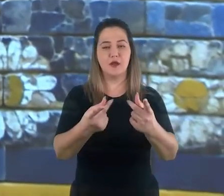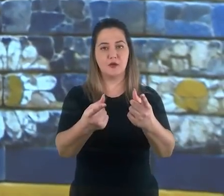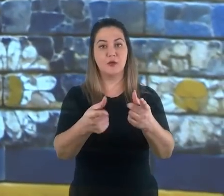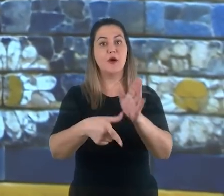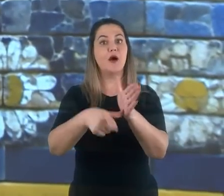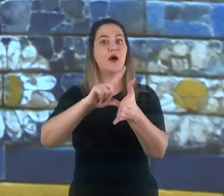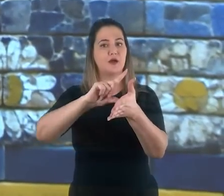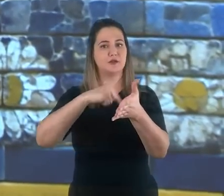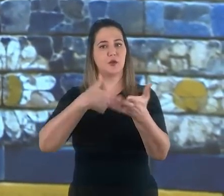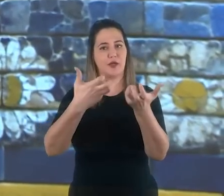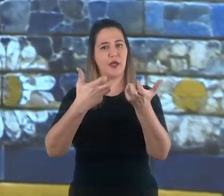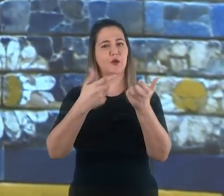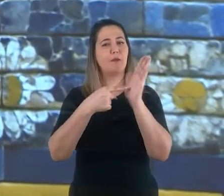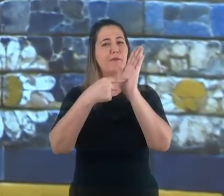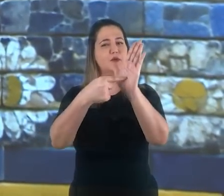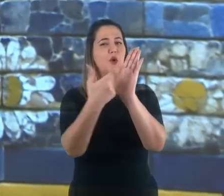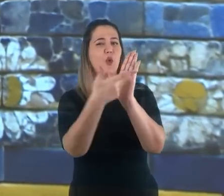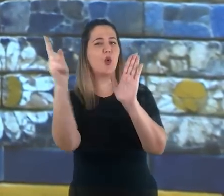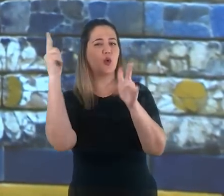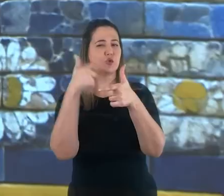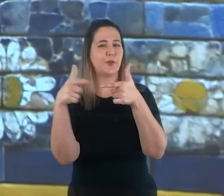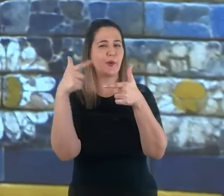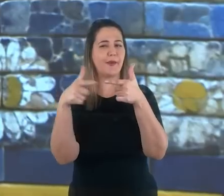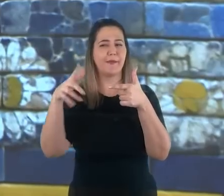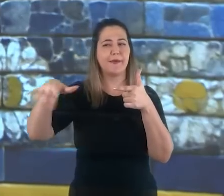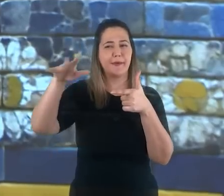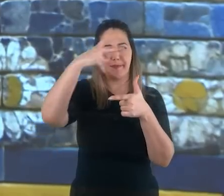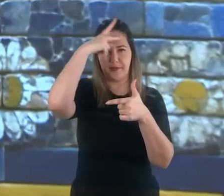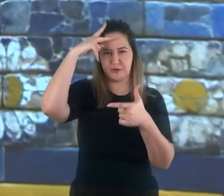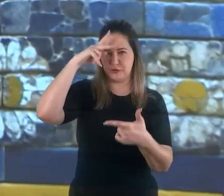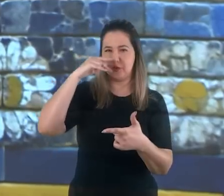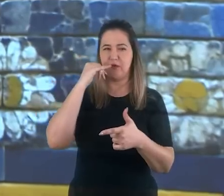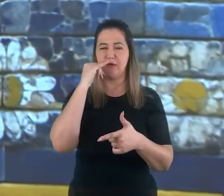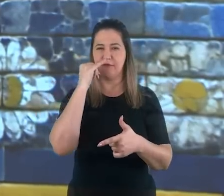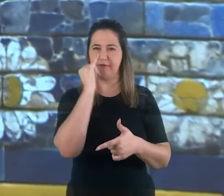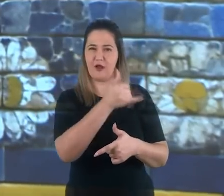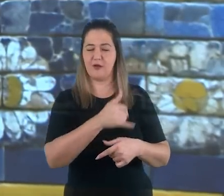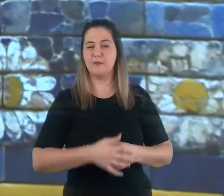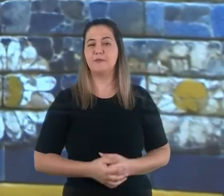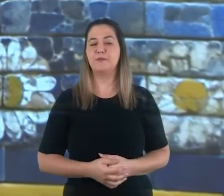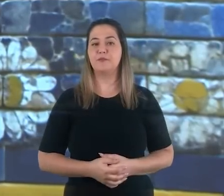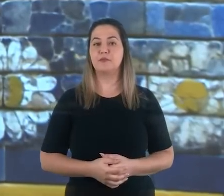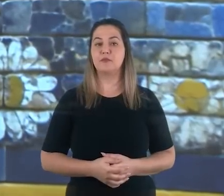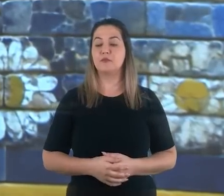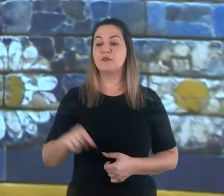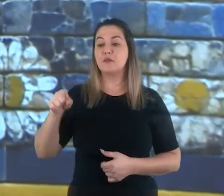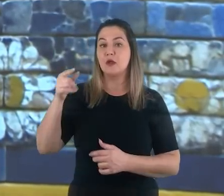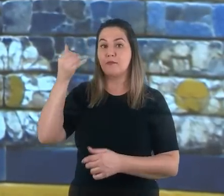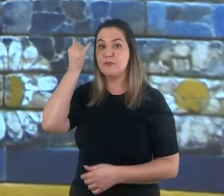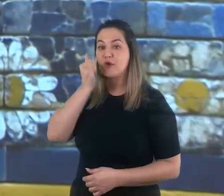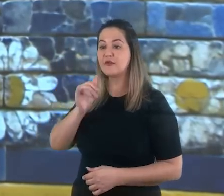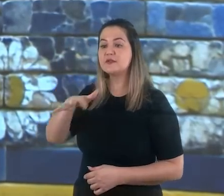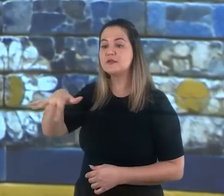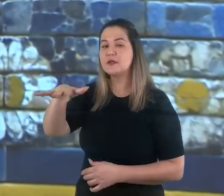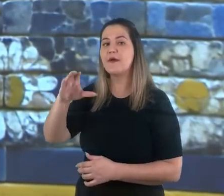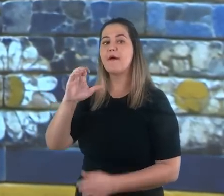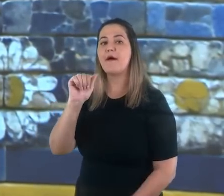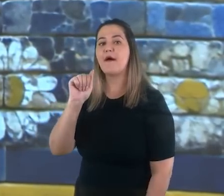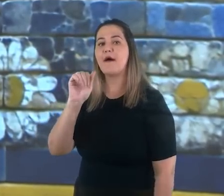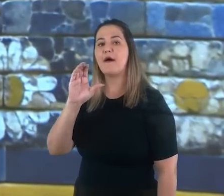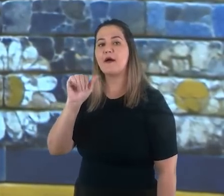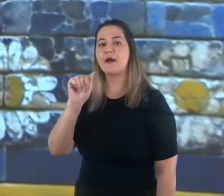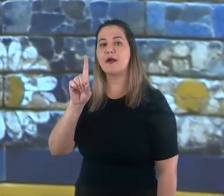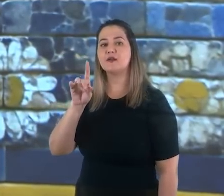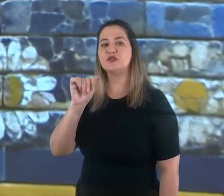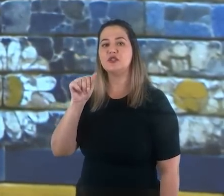uma problemática para você. É porque eu disse que essas profecias acadianas podem sim ser descritas como tipo de vaticínio